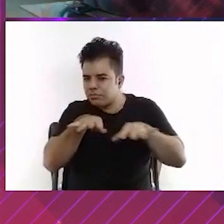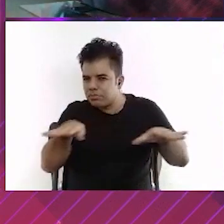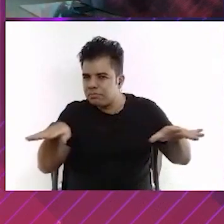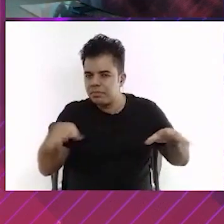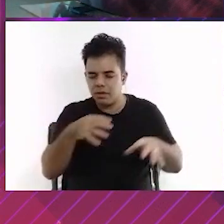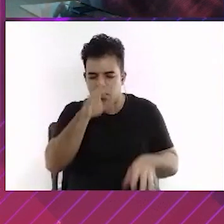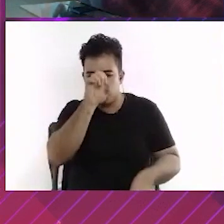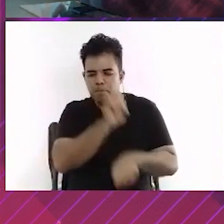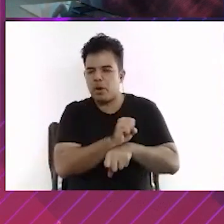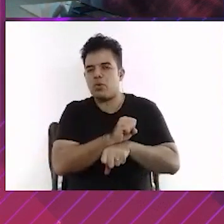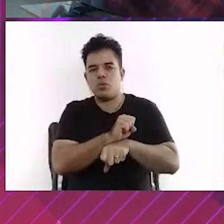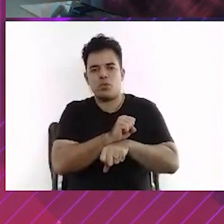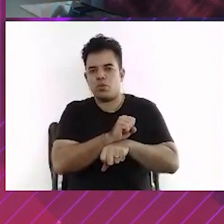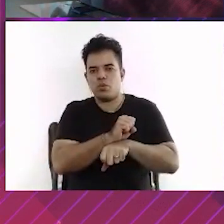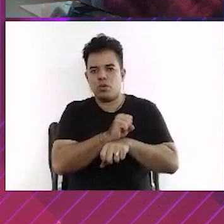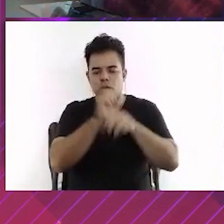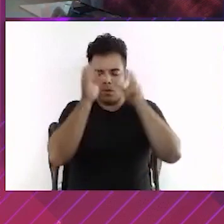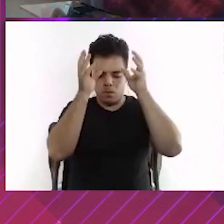isso,